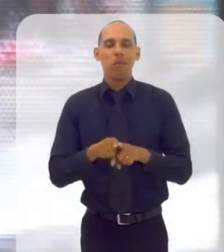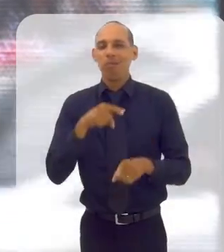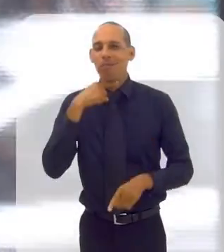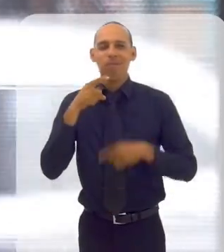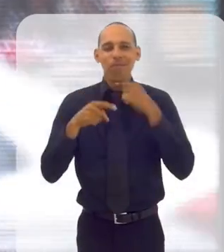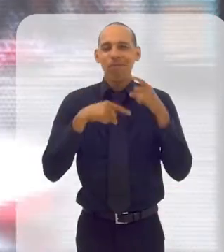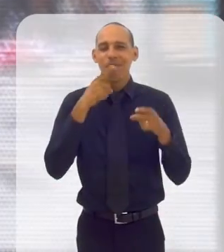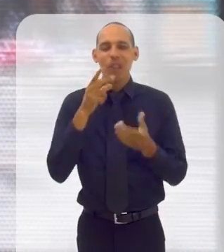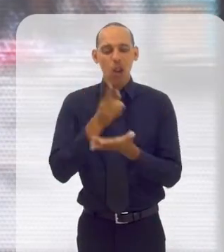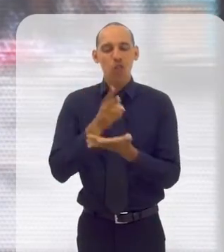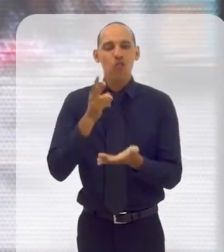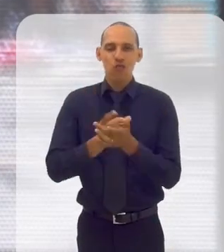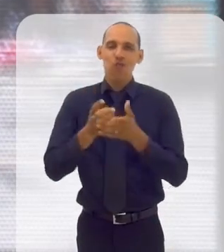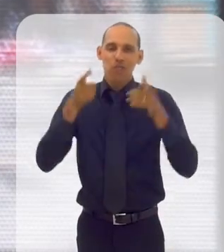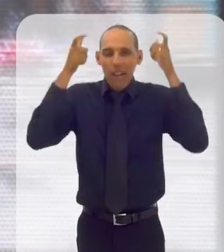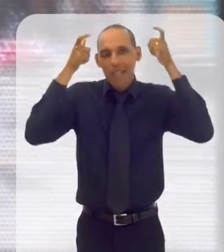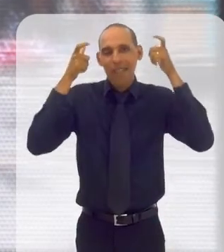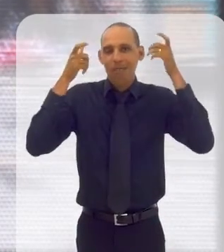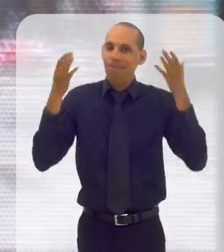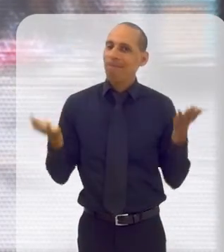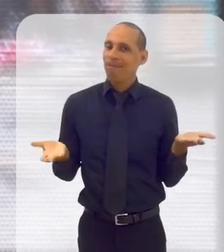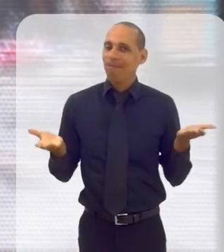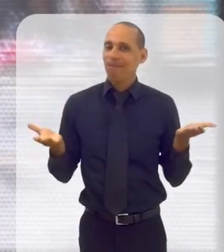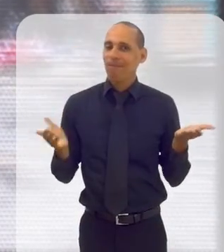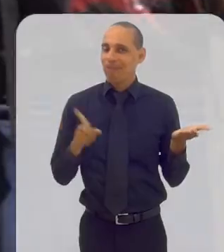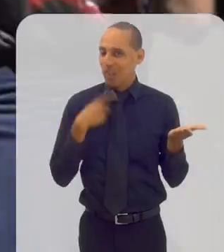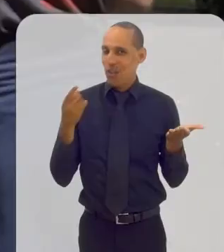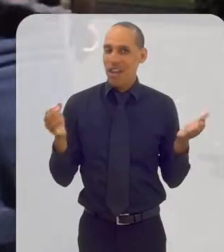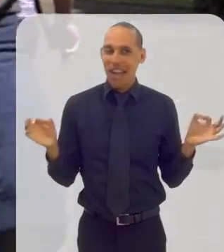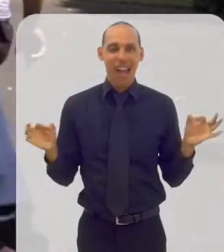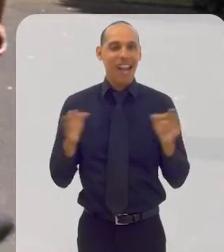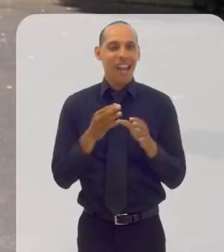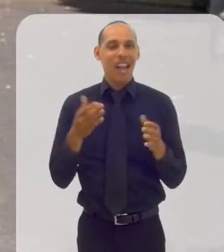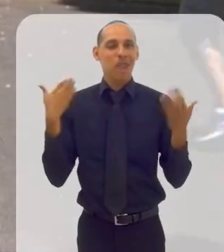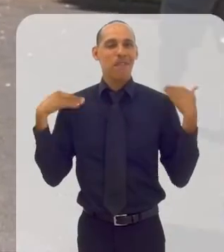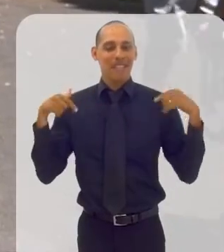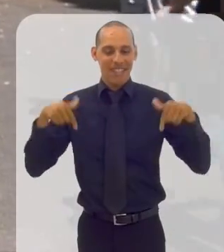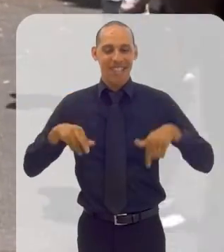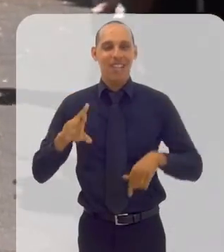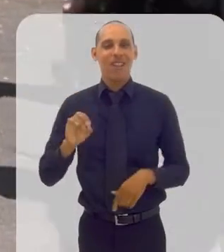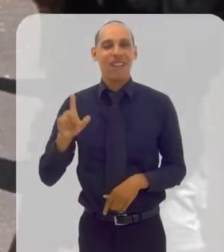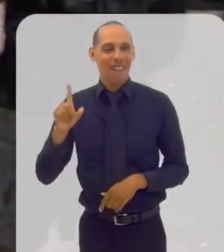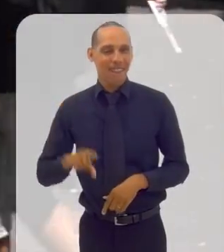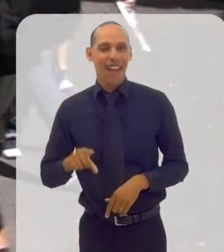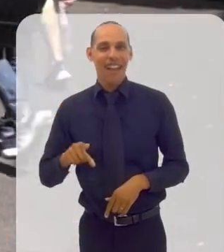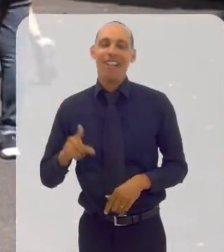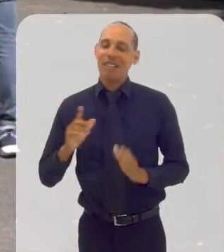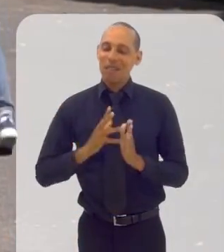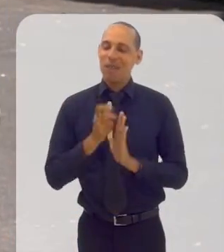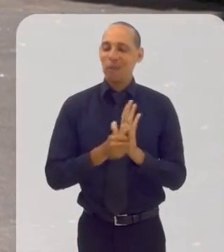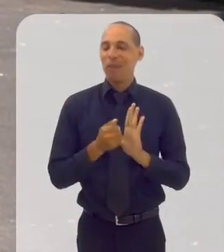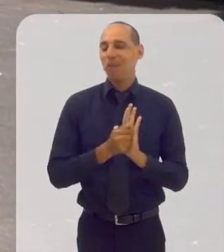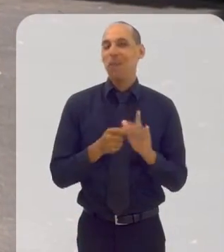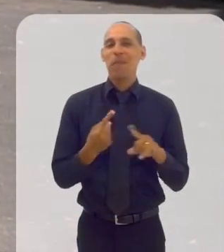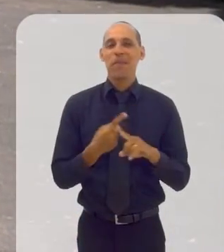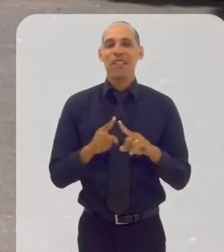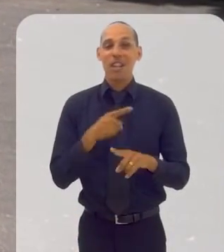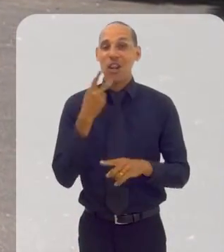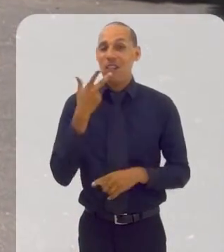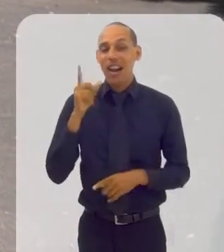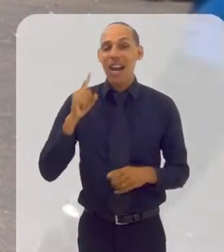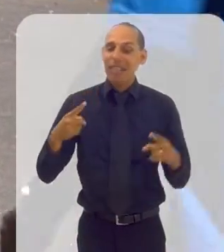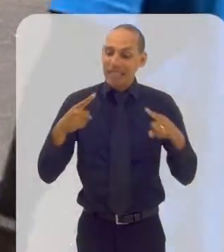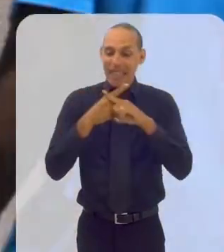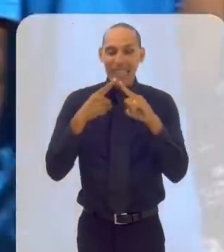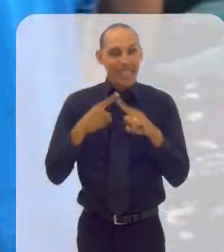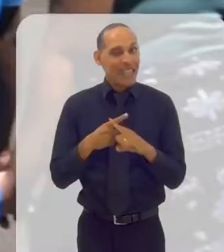e a impossibilidade de continuidade da monarquia. Então, a gente encerrar o nosso rolê aqui é simbólico exatamente porque a